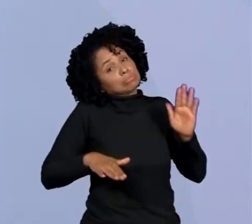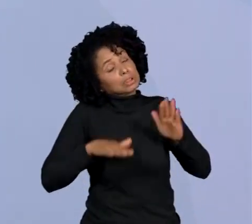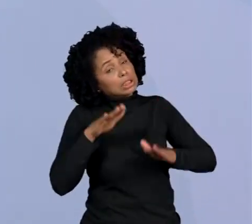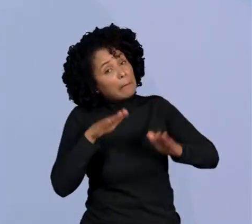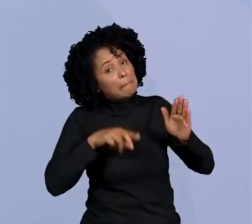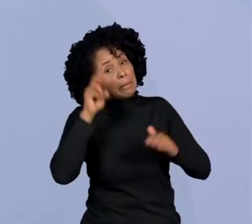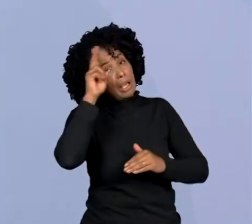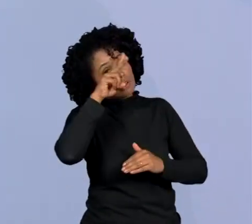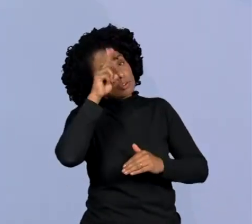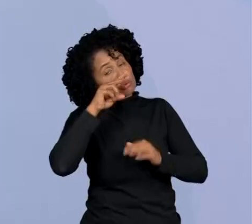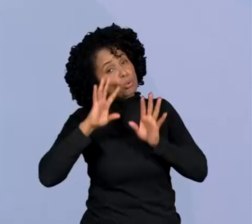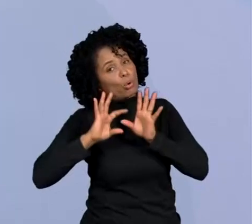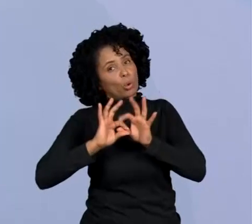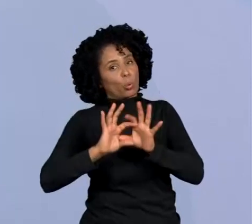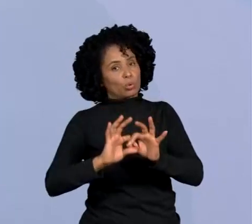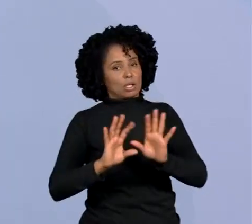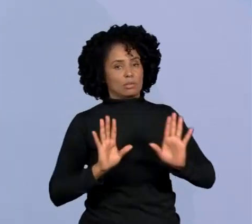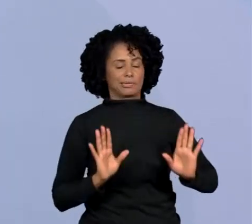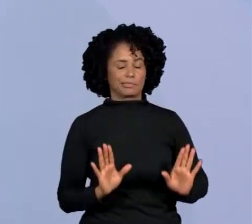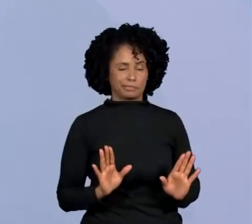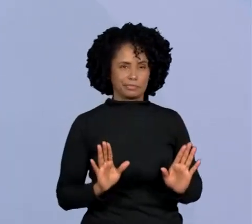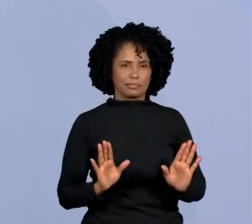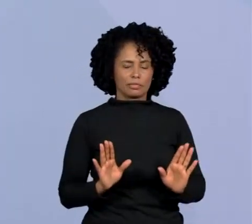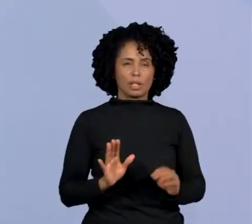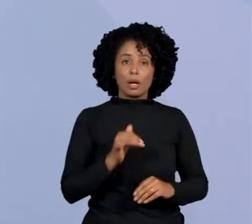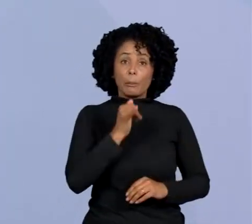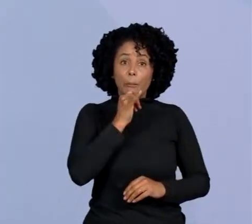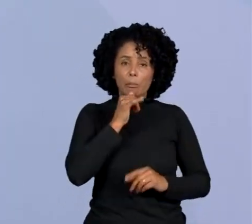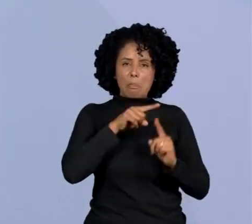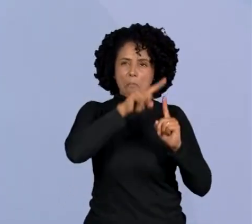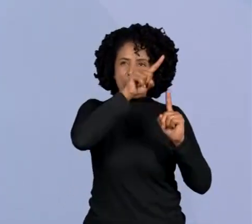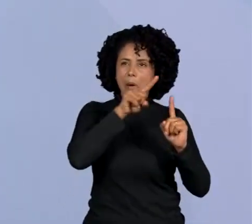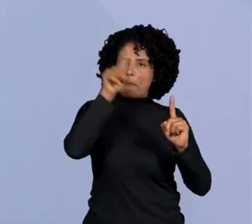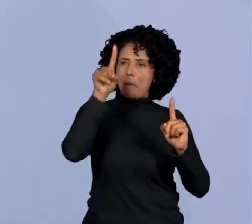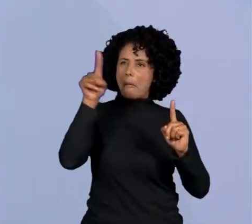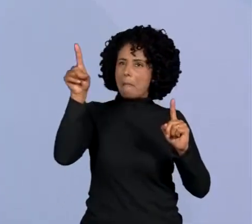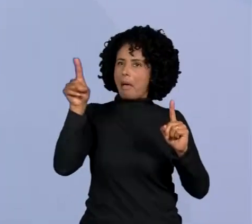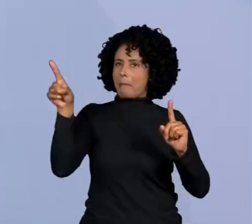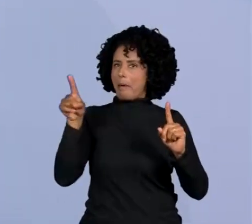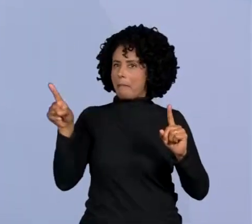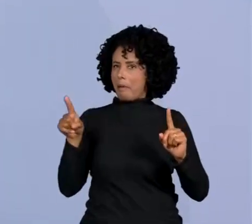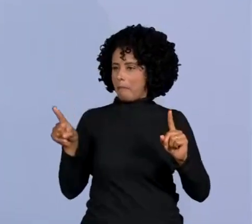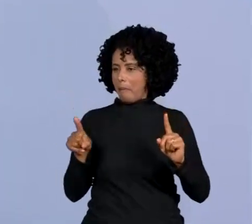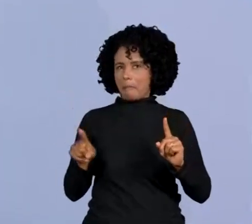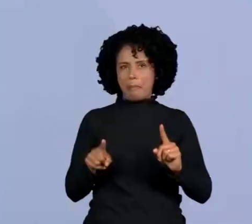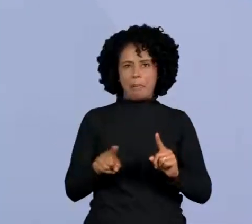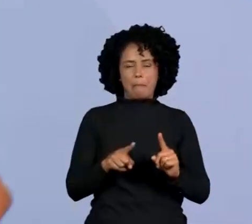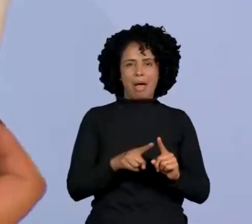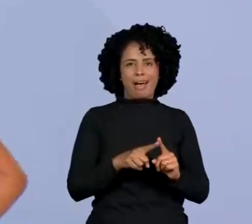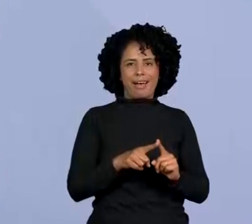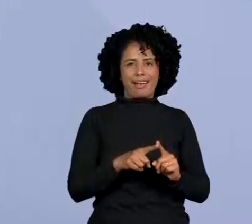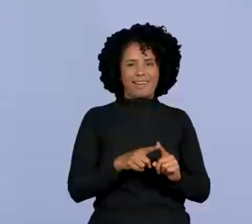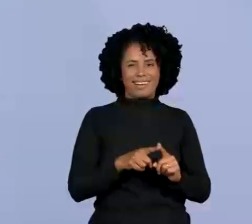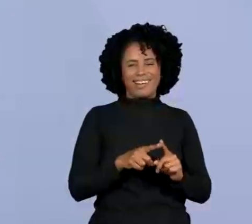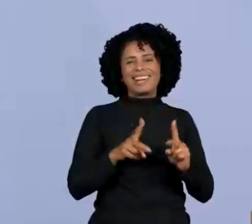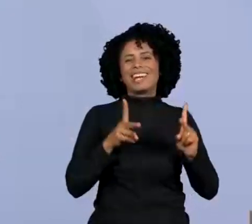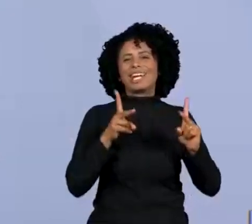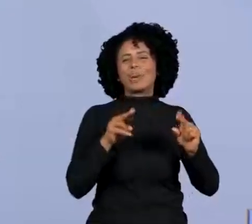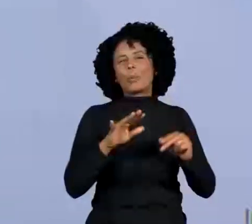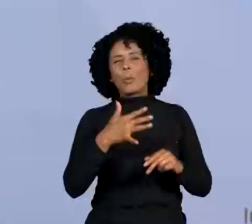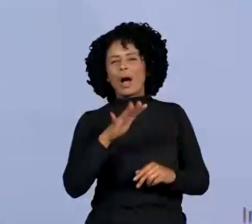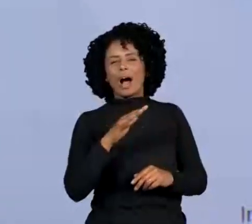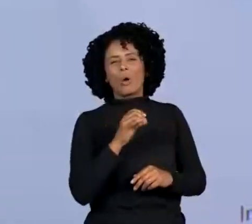história, que é o meu som. E percebam que o balão, ele é estriado, ó. Exatamente como eu fiz aquele do meu Isso